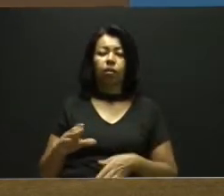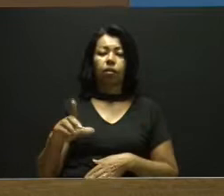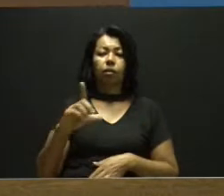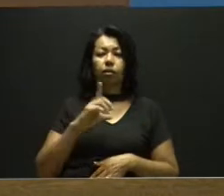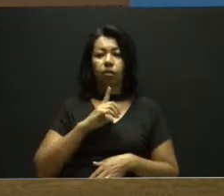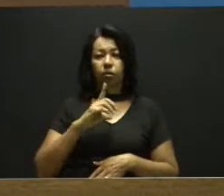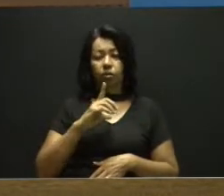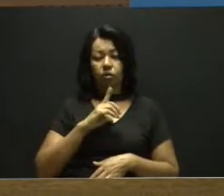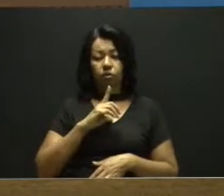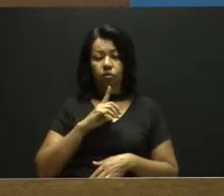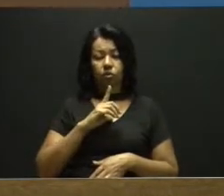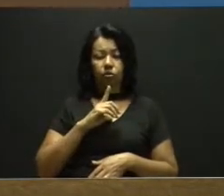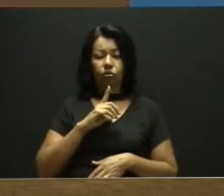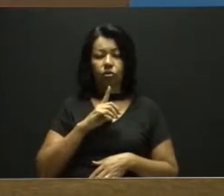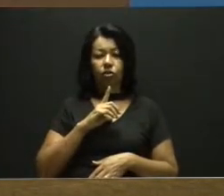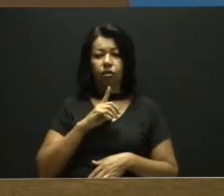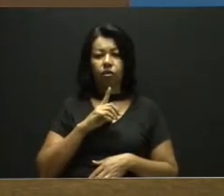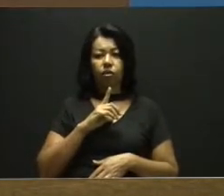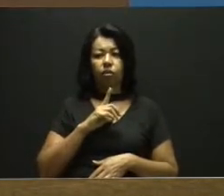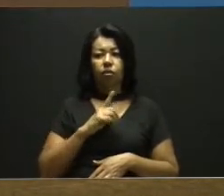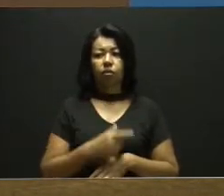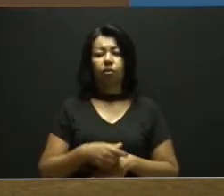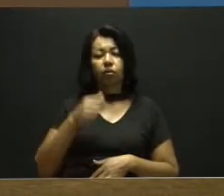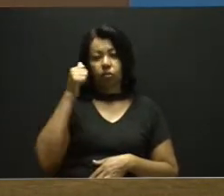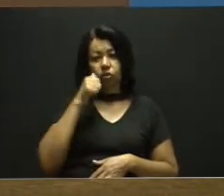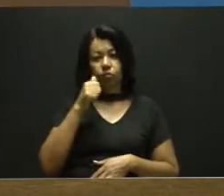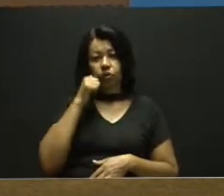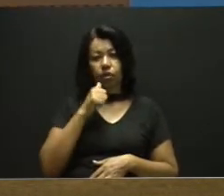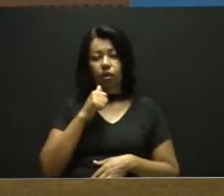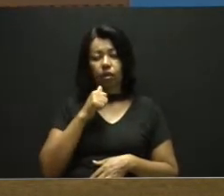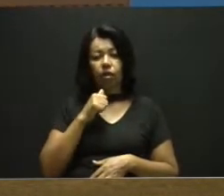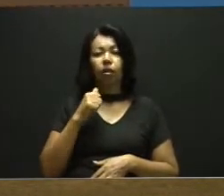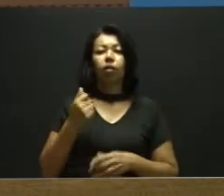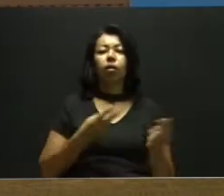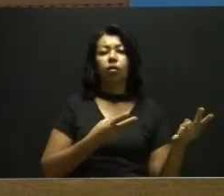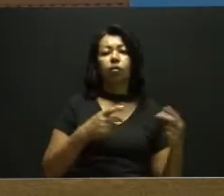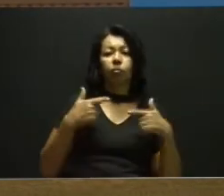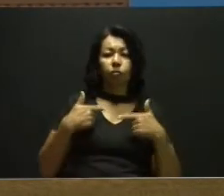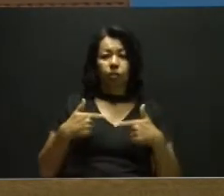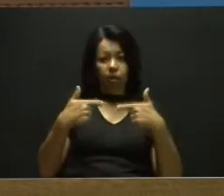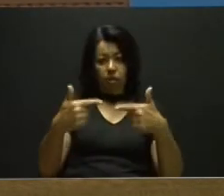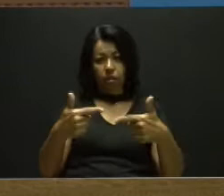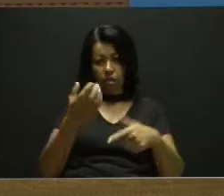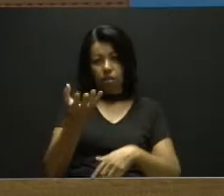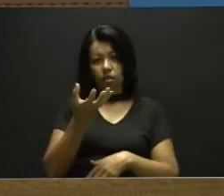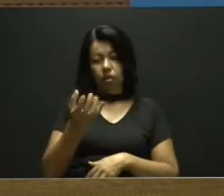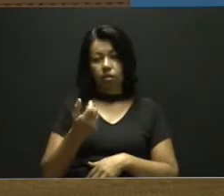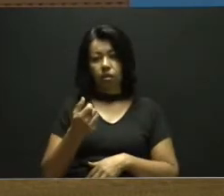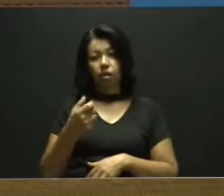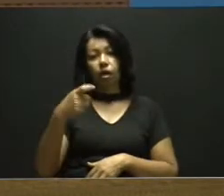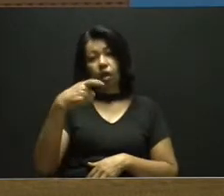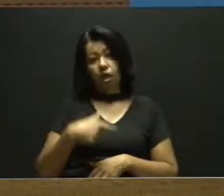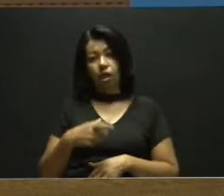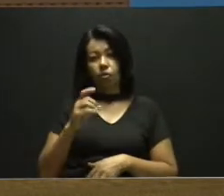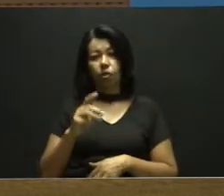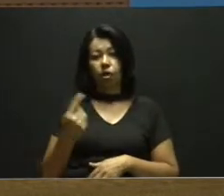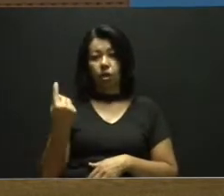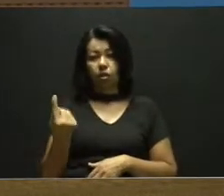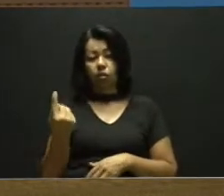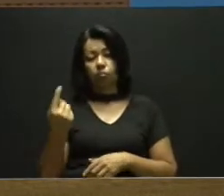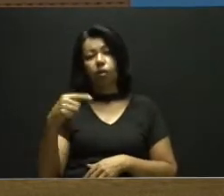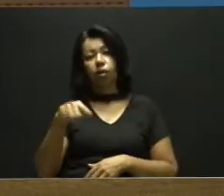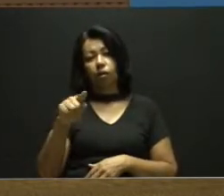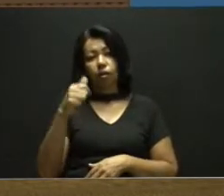guerreiras obstinados eu e cada uma daquelas garotas insistimos a cada apresentação